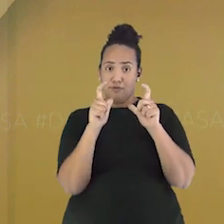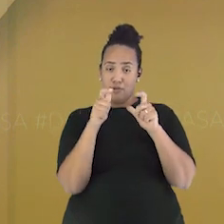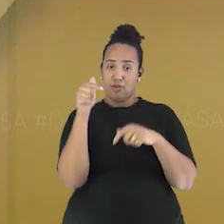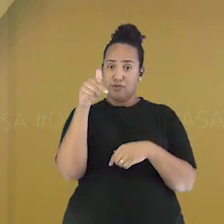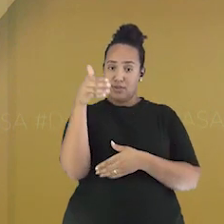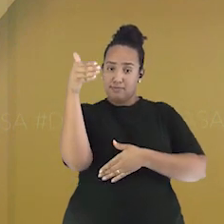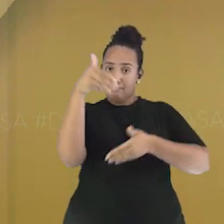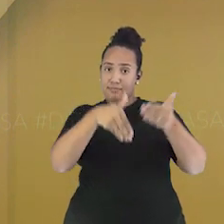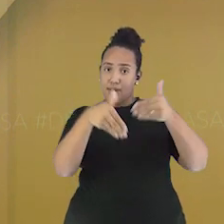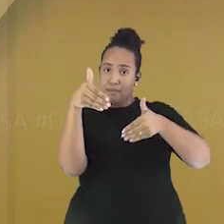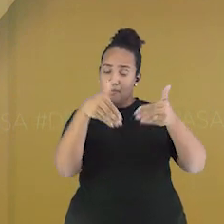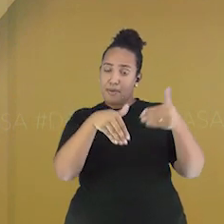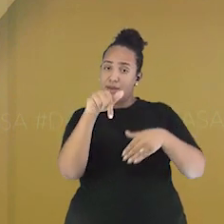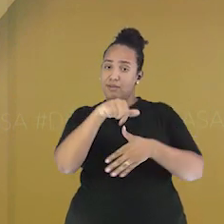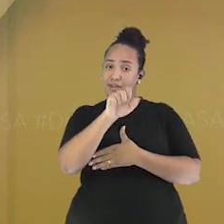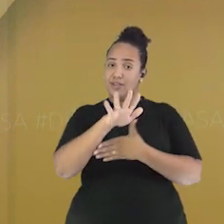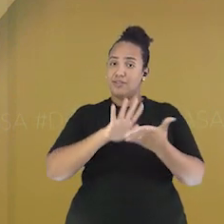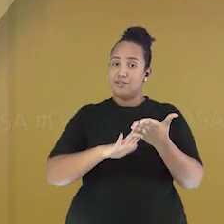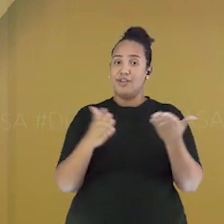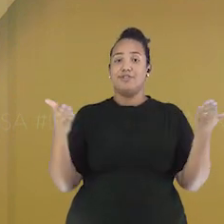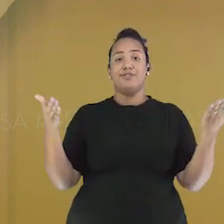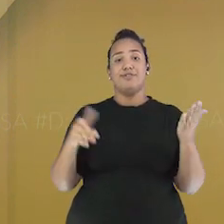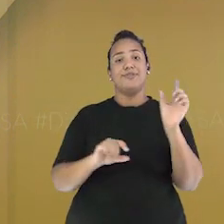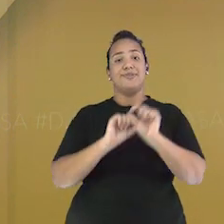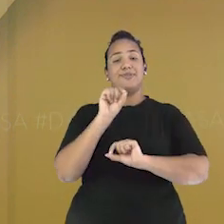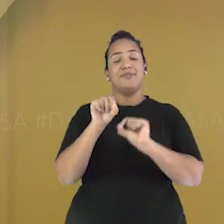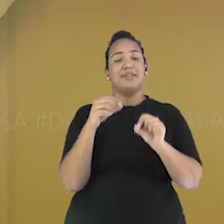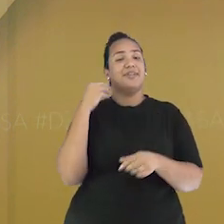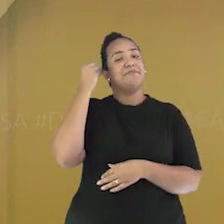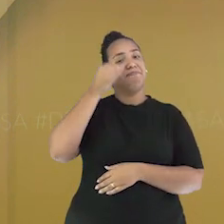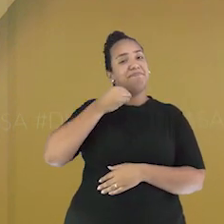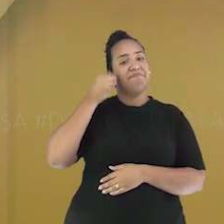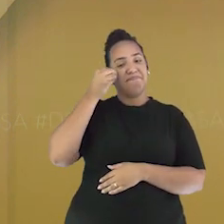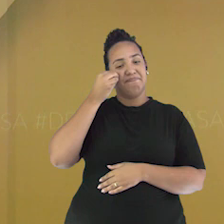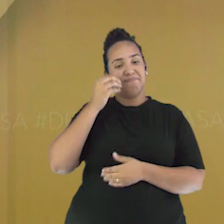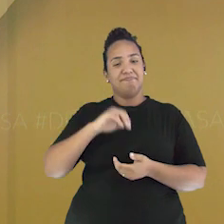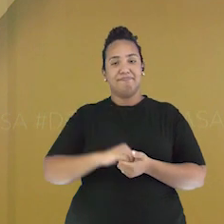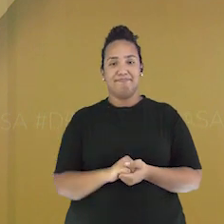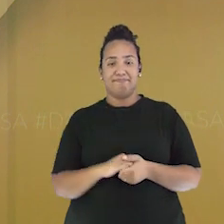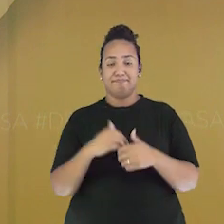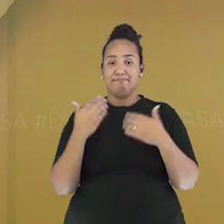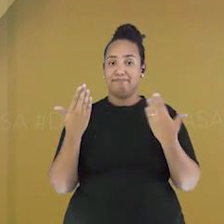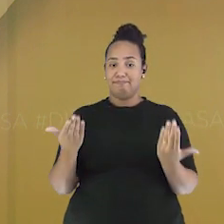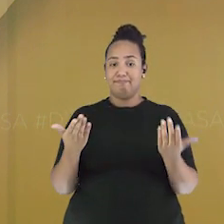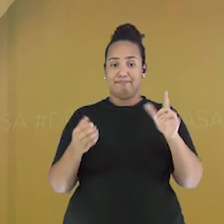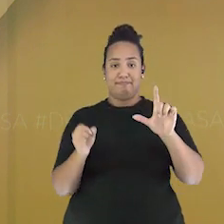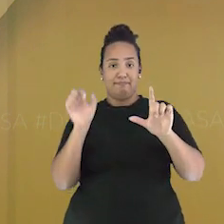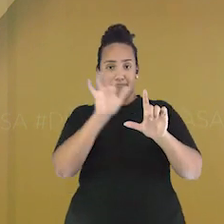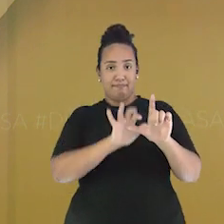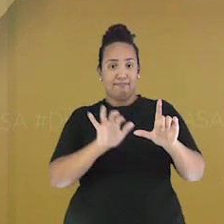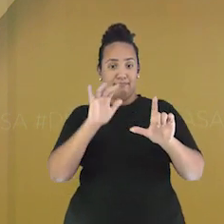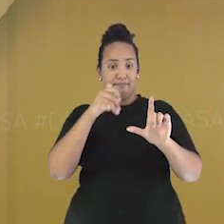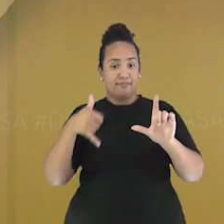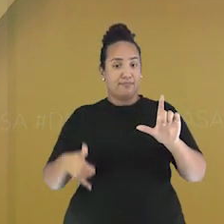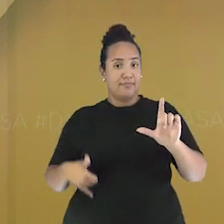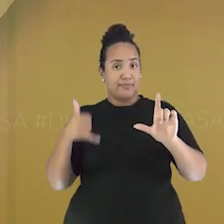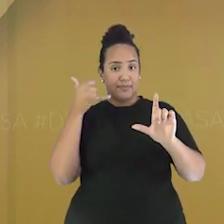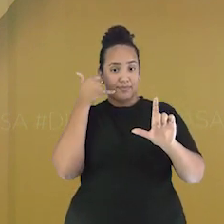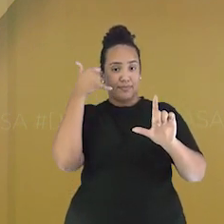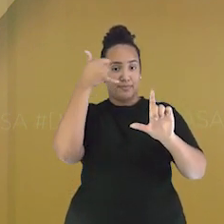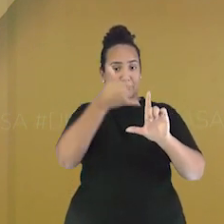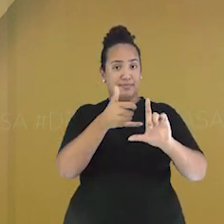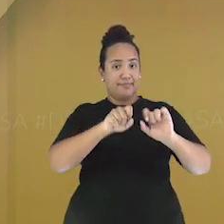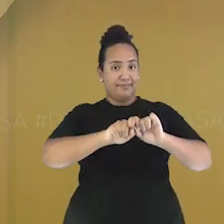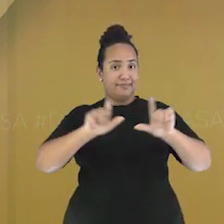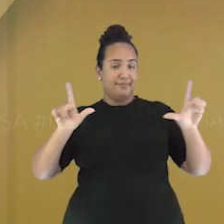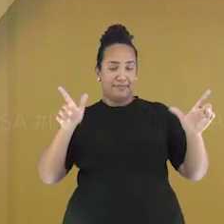sua participação da atividade de hoje, que foi o nosso experimento. Então, apontem a câmera do celular para o QR